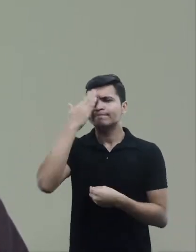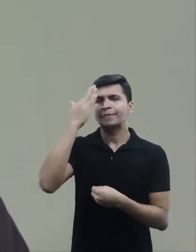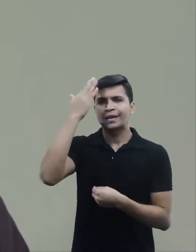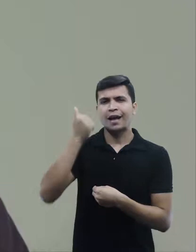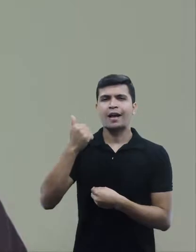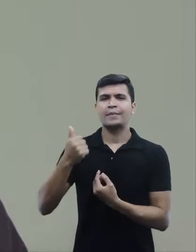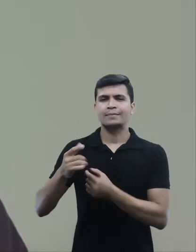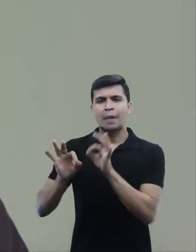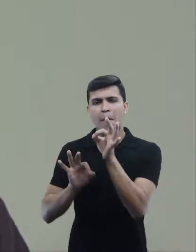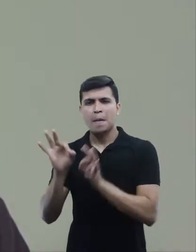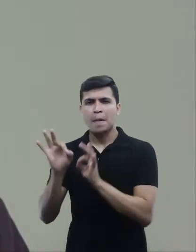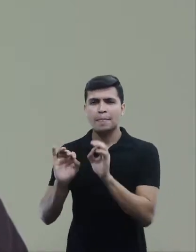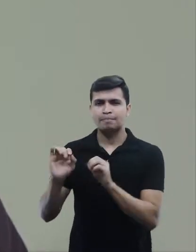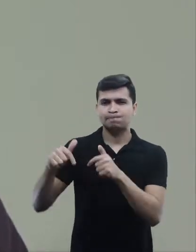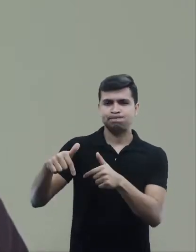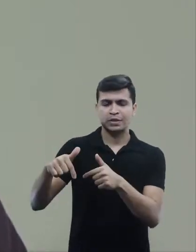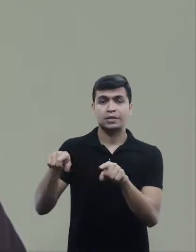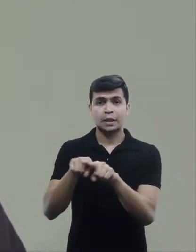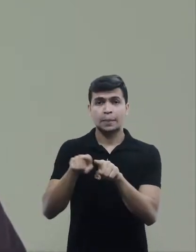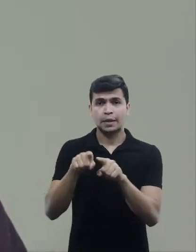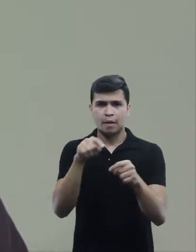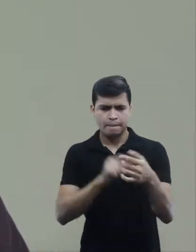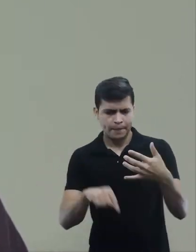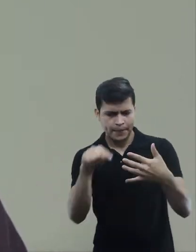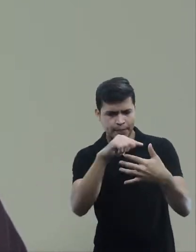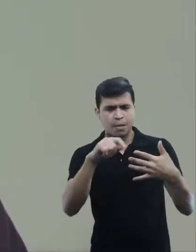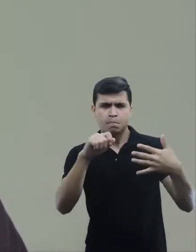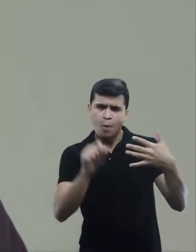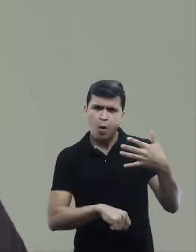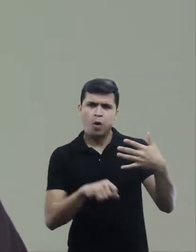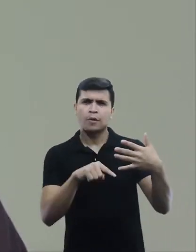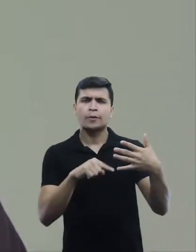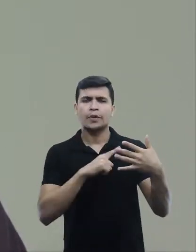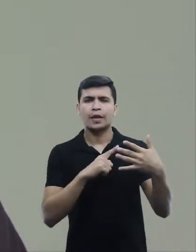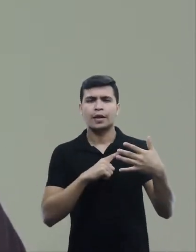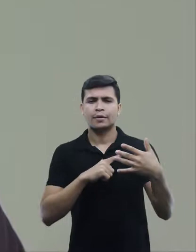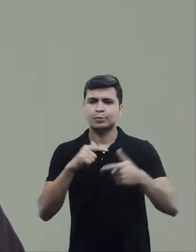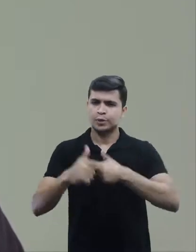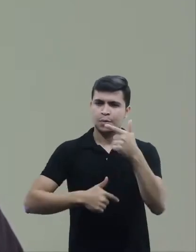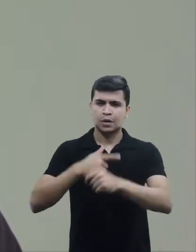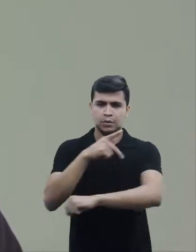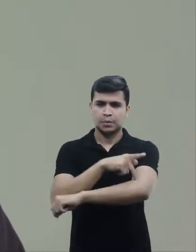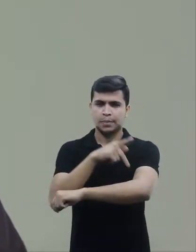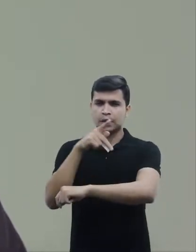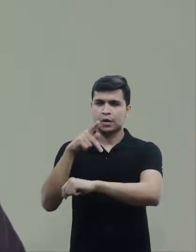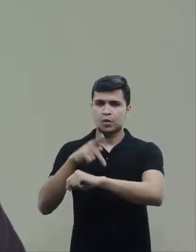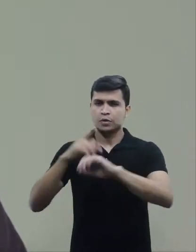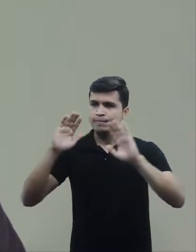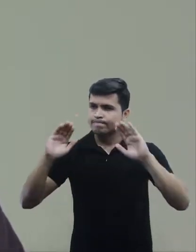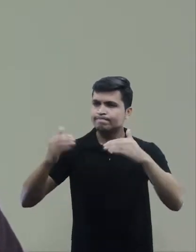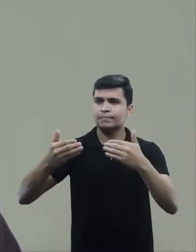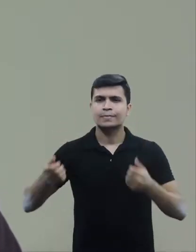habilidades, além de visar tornar essas habilidades objeto de um trabalho pedagógico intencional,